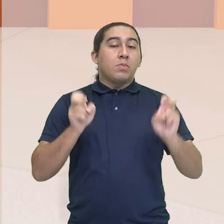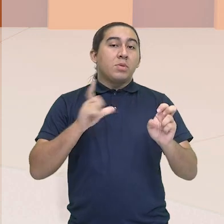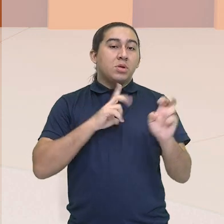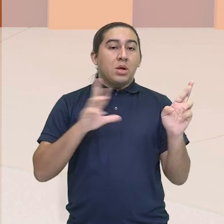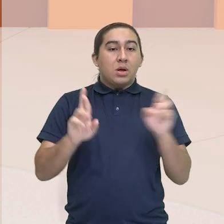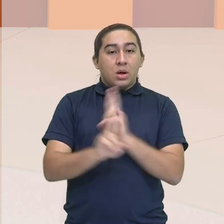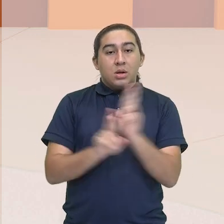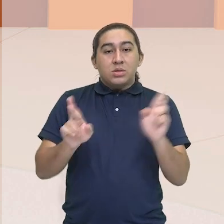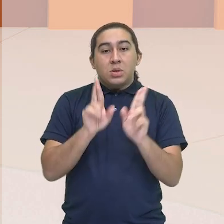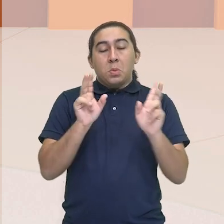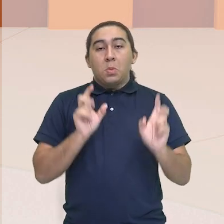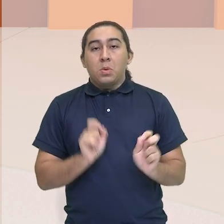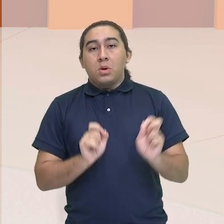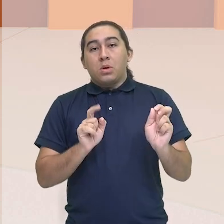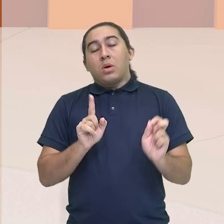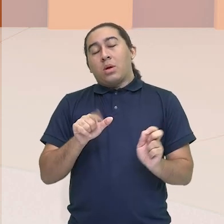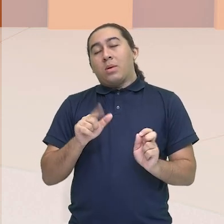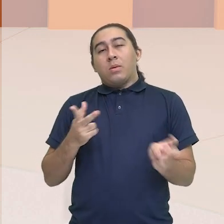relação com a questão